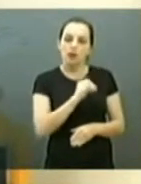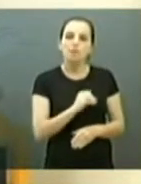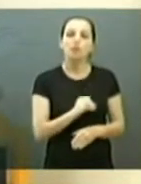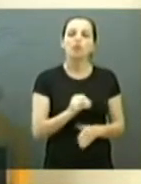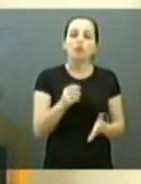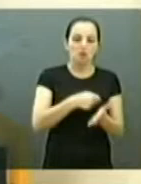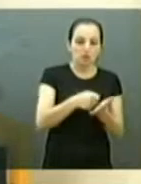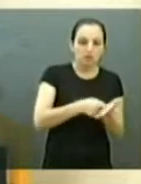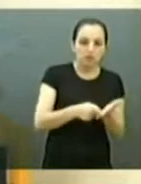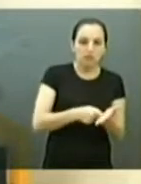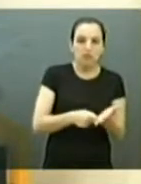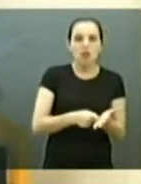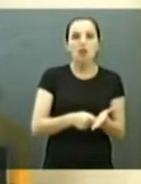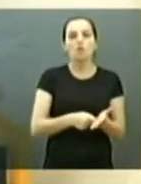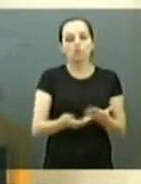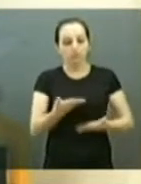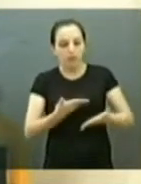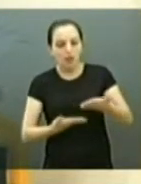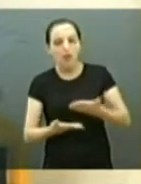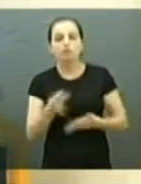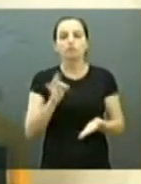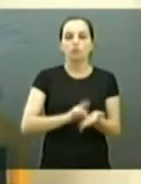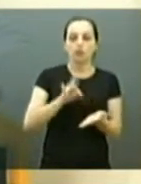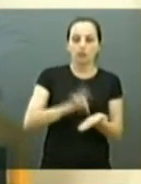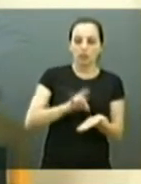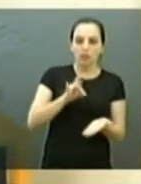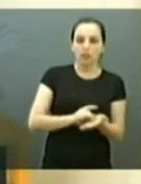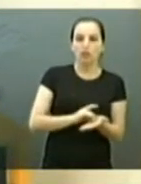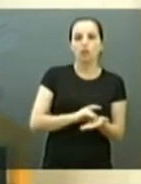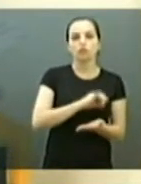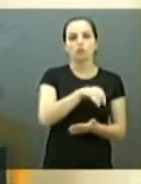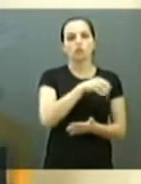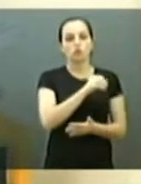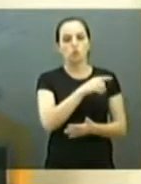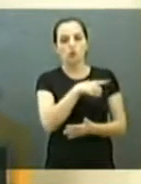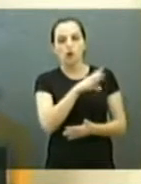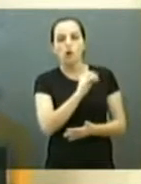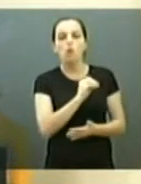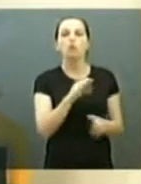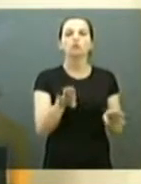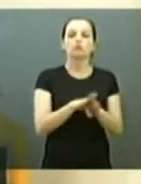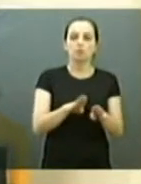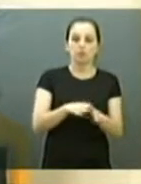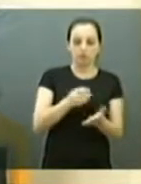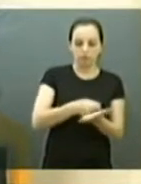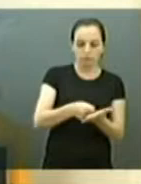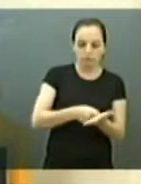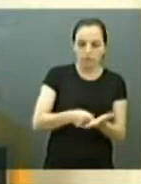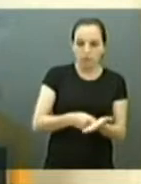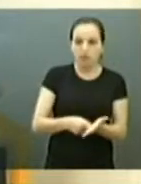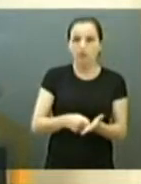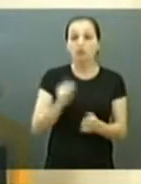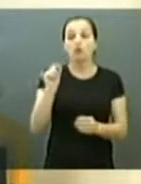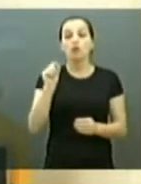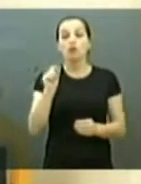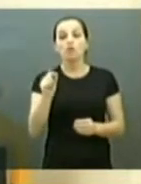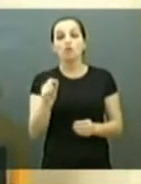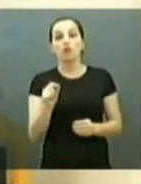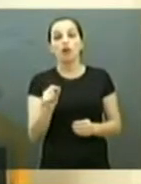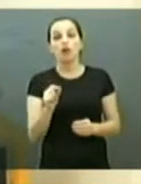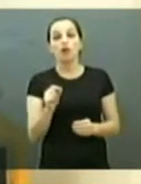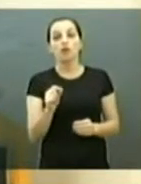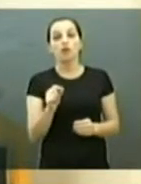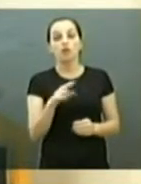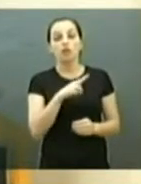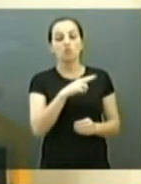e senhora Darcy era verdadeira. Farias também assinou. E diz que essa fala é do presidente